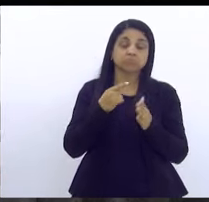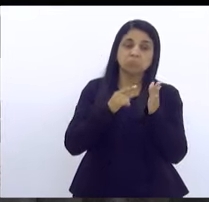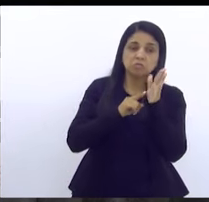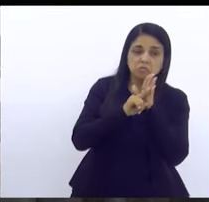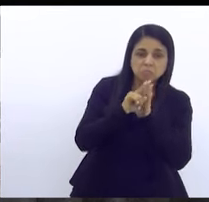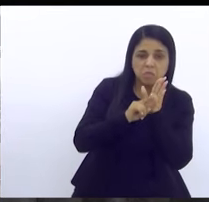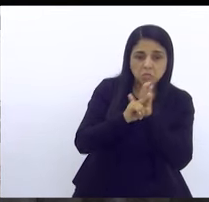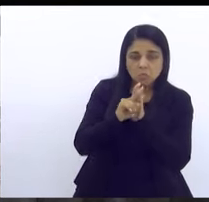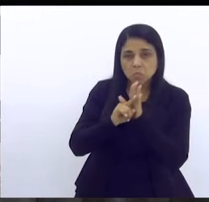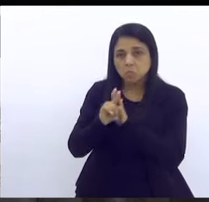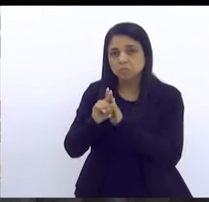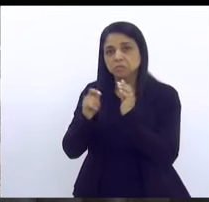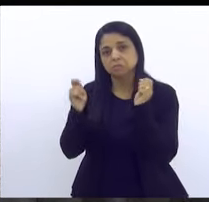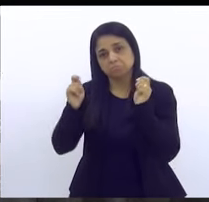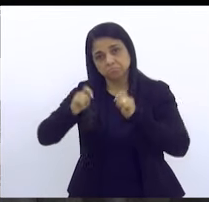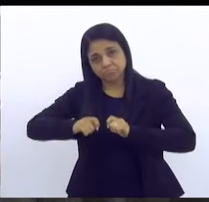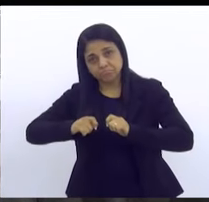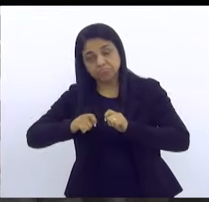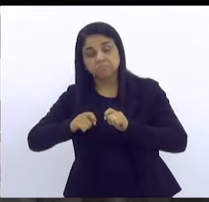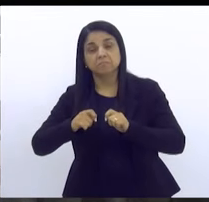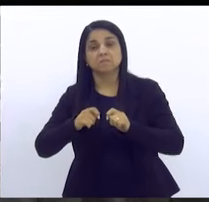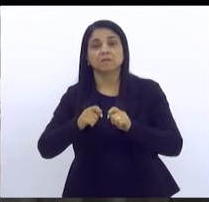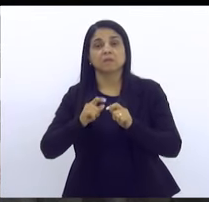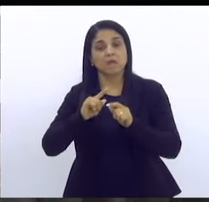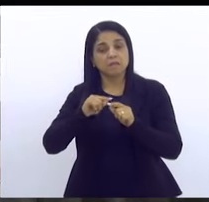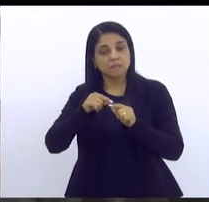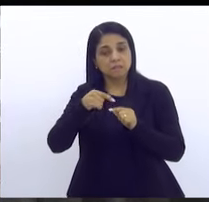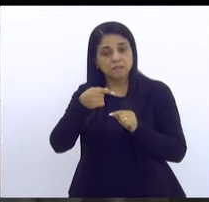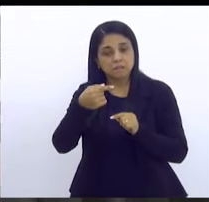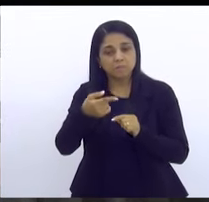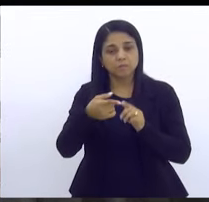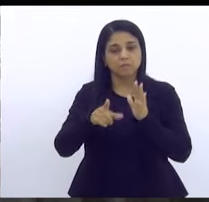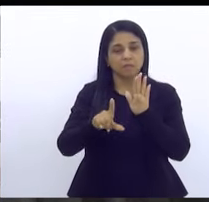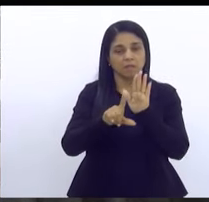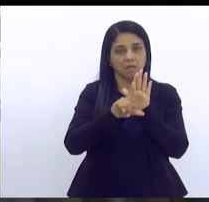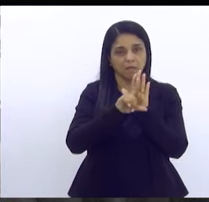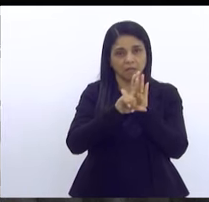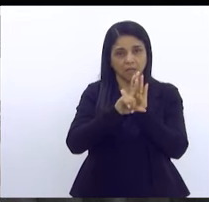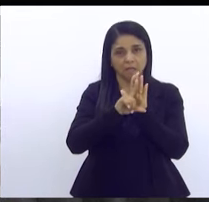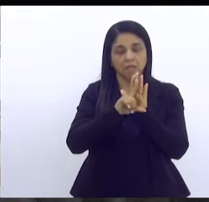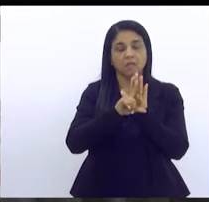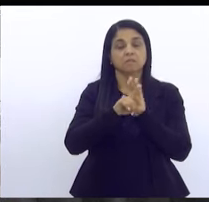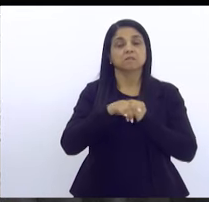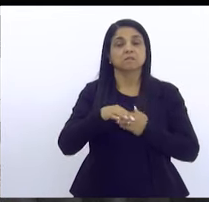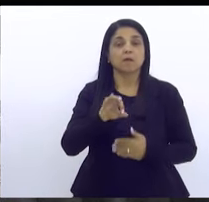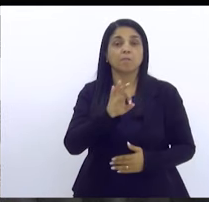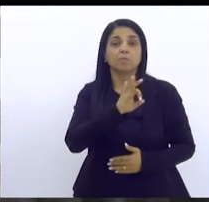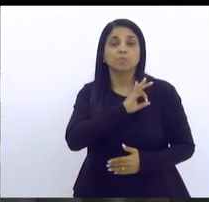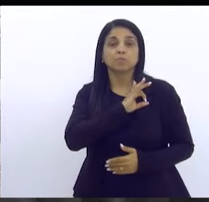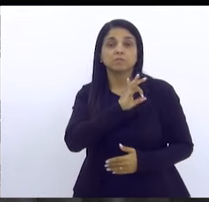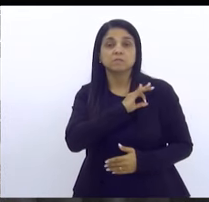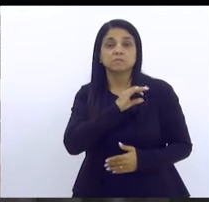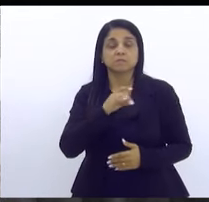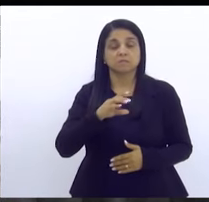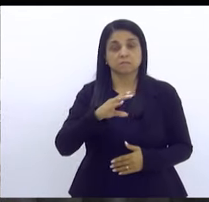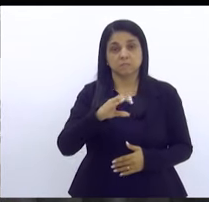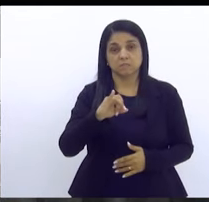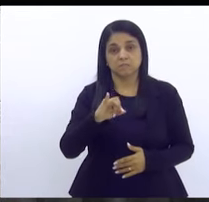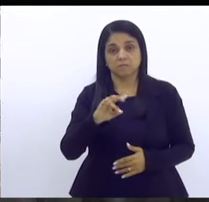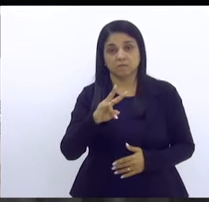que precisam ser feitos até após a edição da Lei Orgânica da Polícia Civil, que estabeleceu,